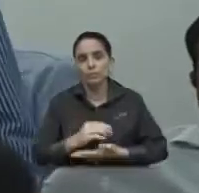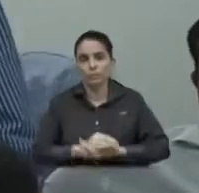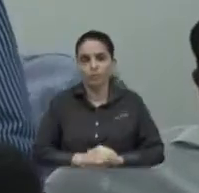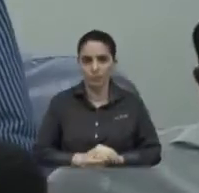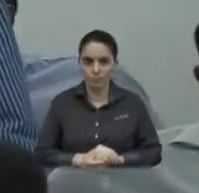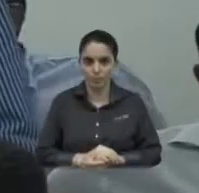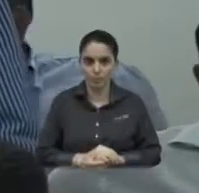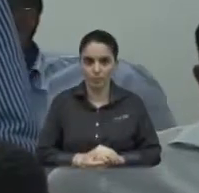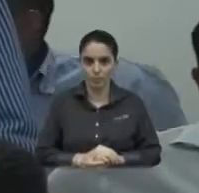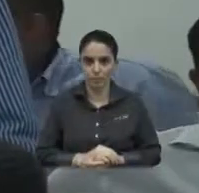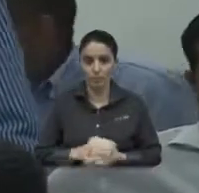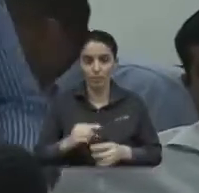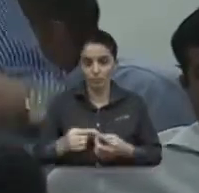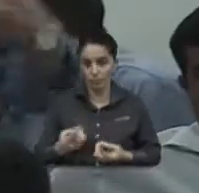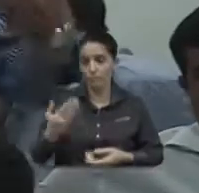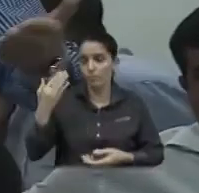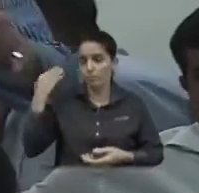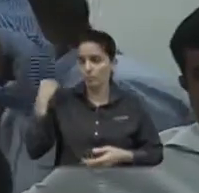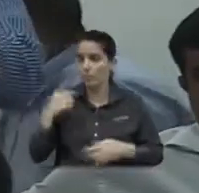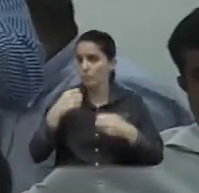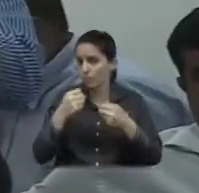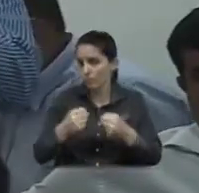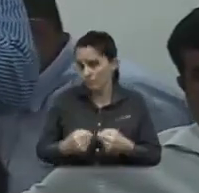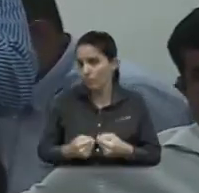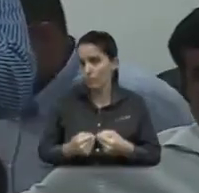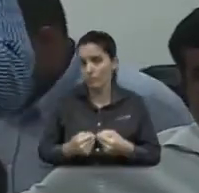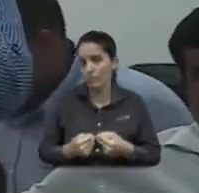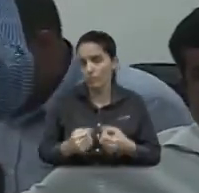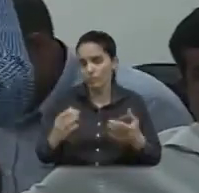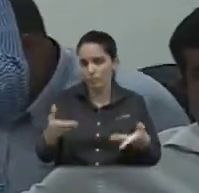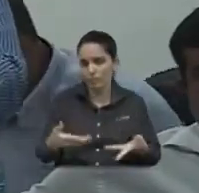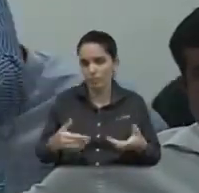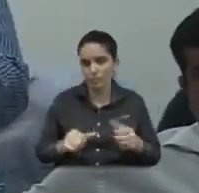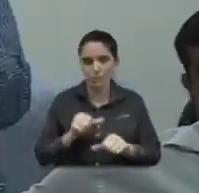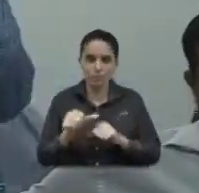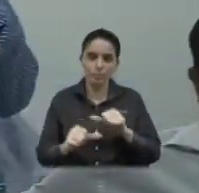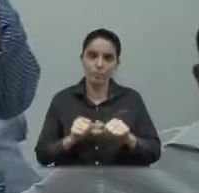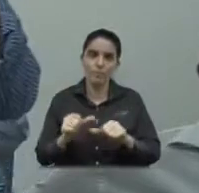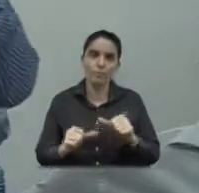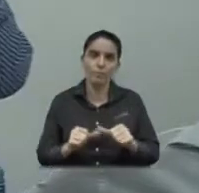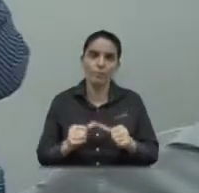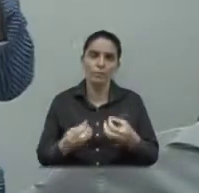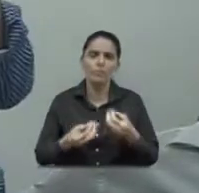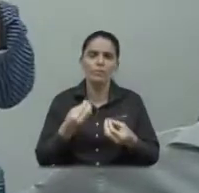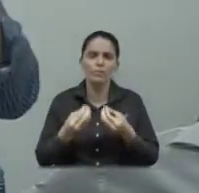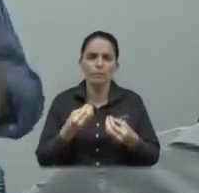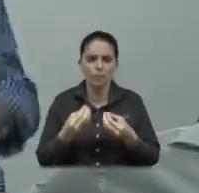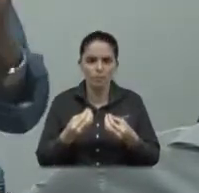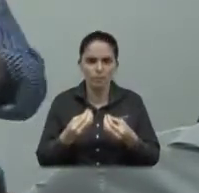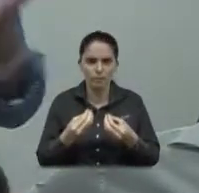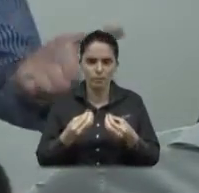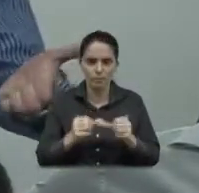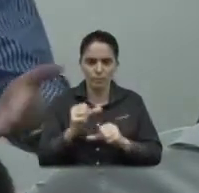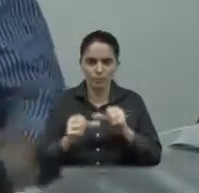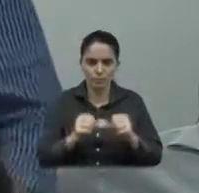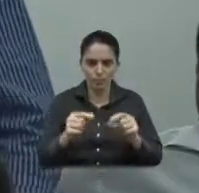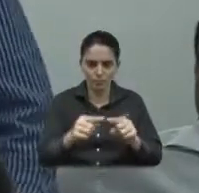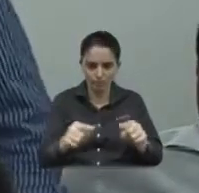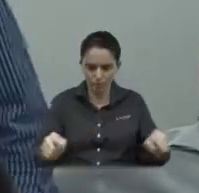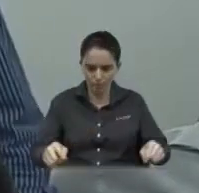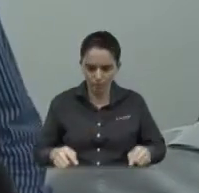Mas permitiu num passado, mas depois muda o zoneamento. Como você pode mudar um zoneamento de um lugar que já